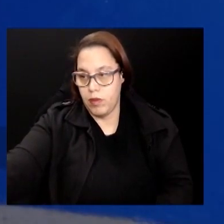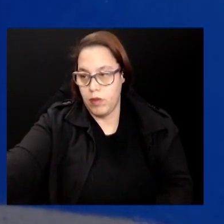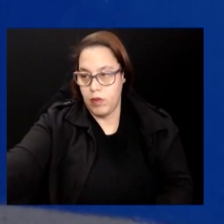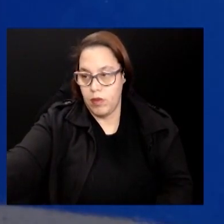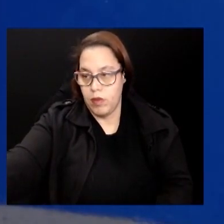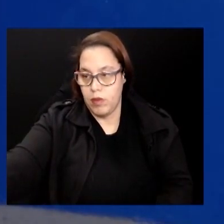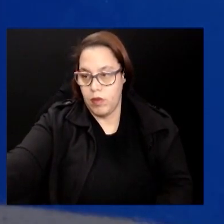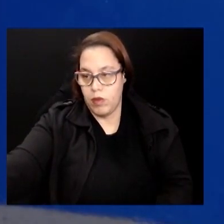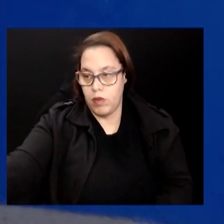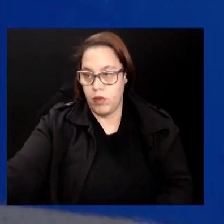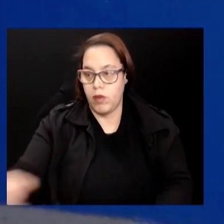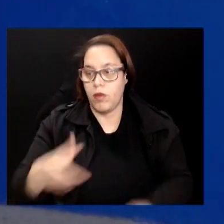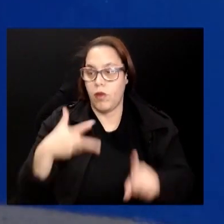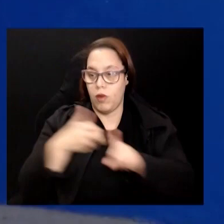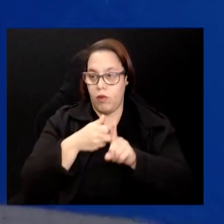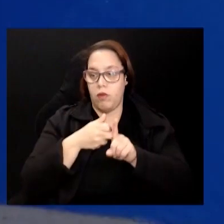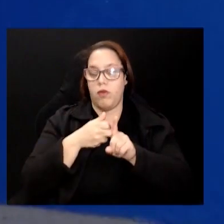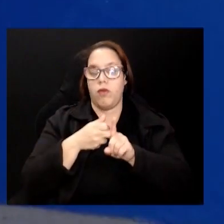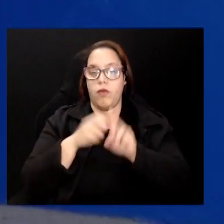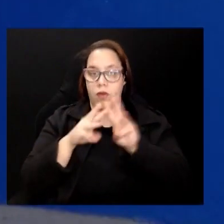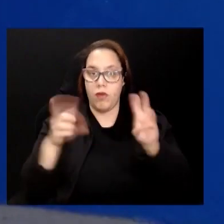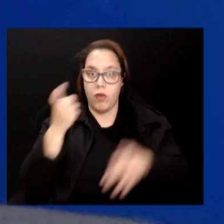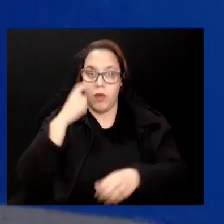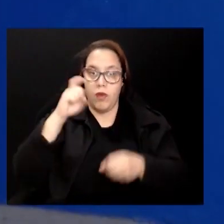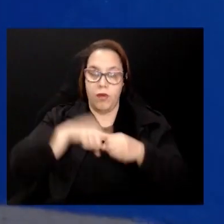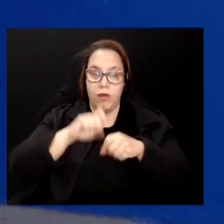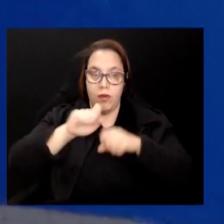campinas.sp.gov.br/sites/vacina. Volto com você aí do estúdio.